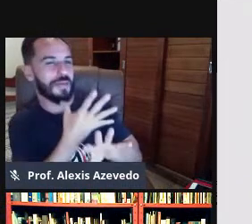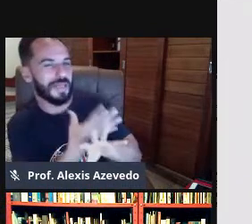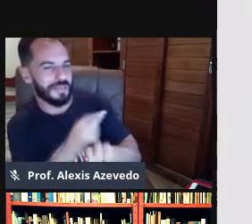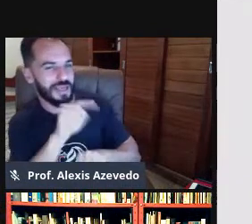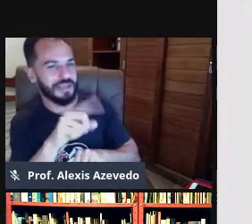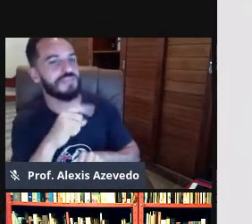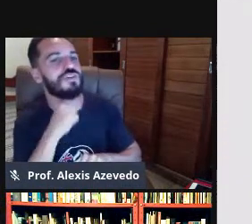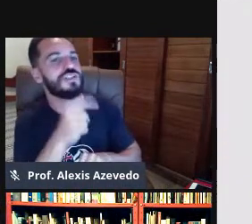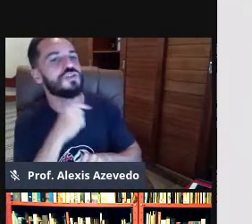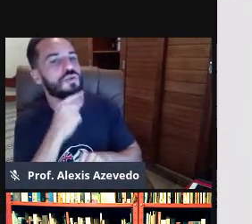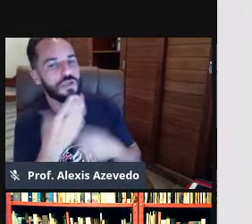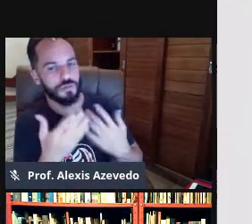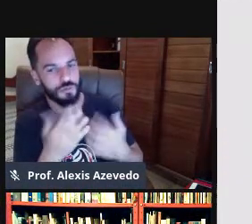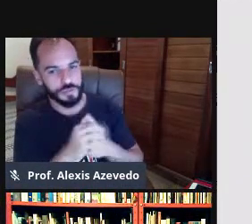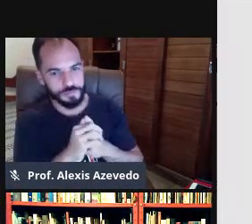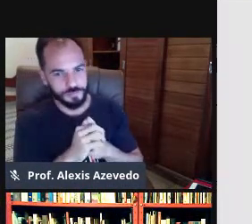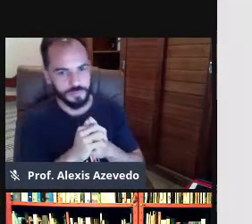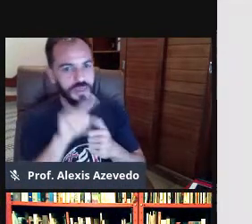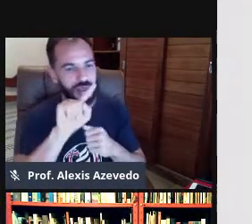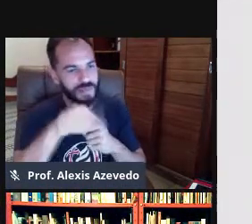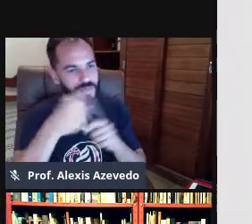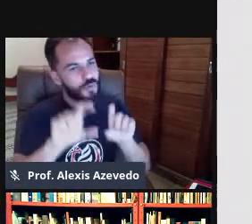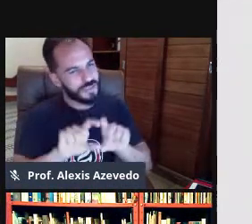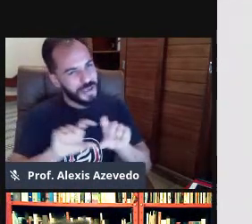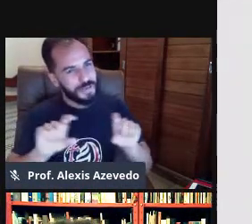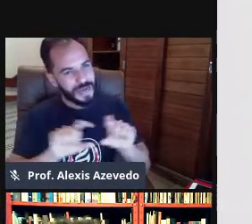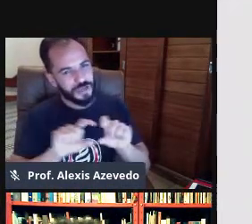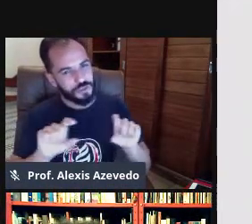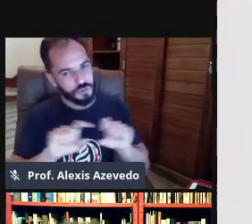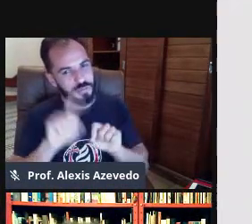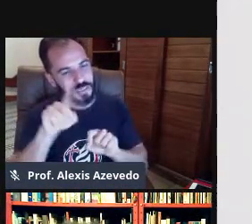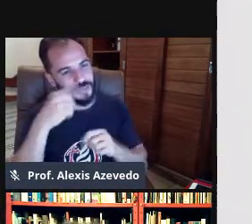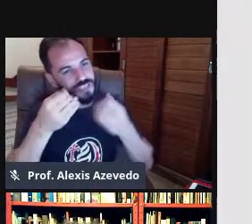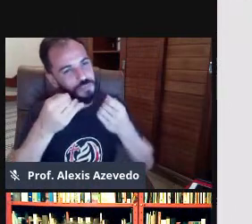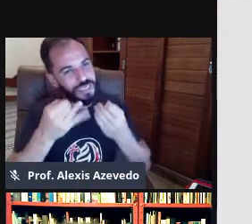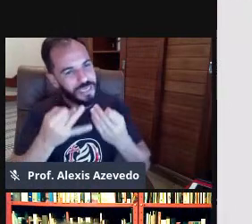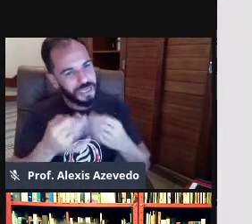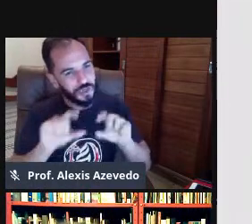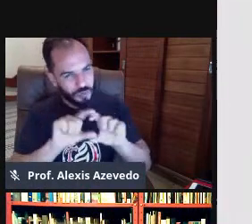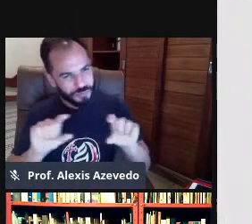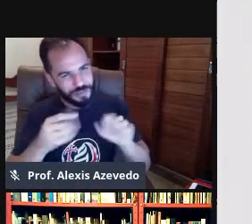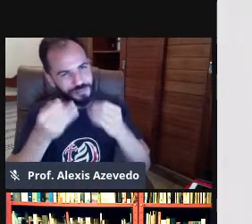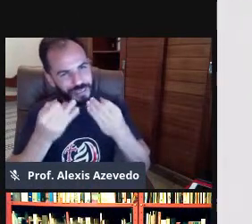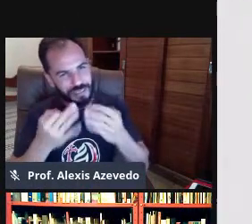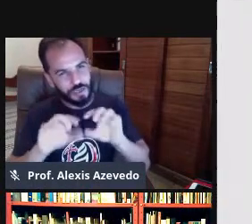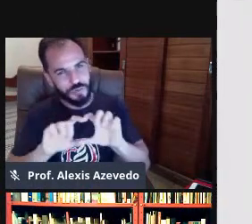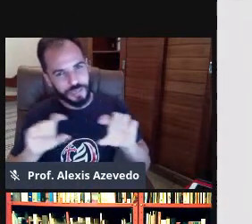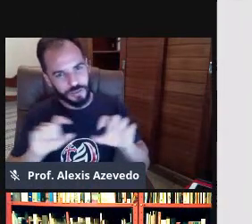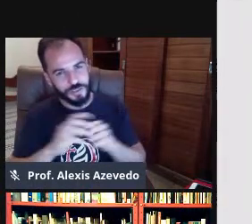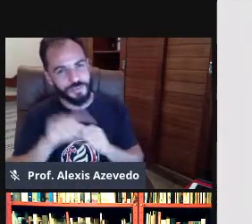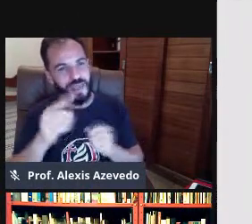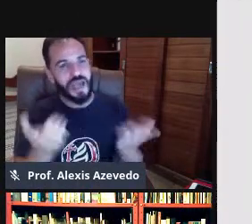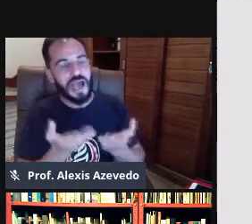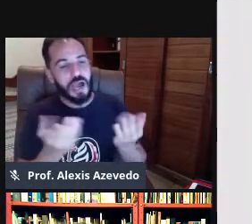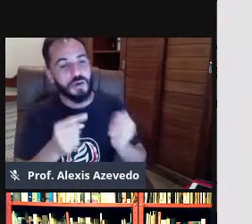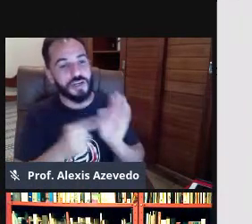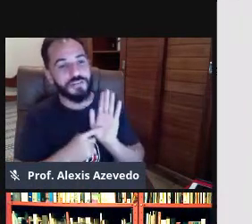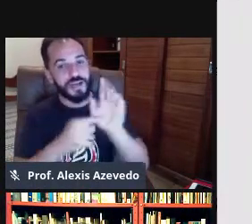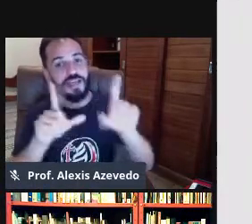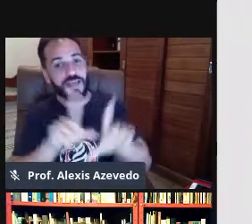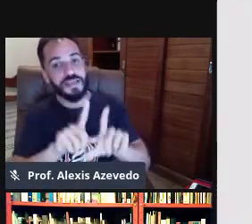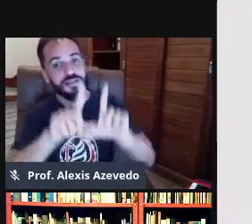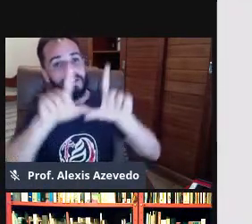Então, aqui explica-se mais ou menos um pouco sobre isso. Eu vou ampliar a